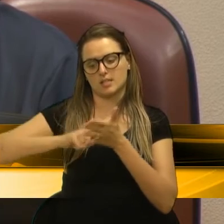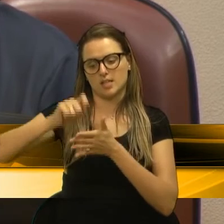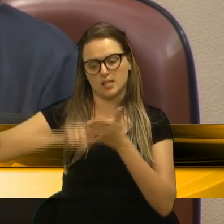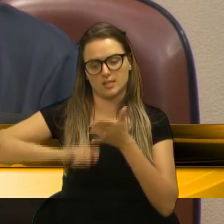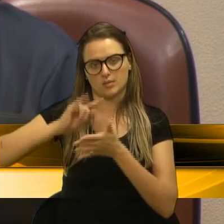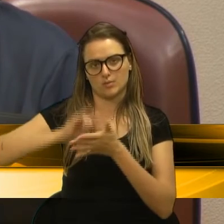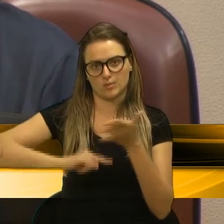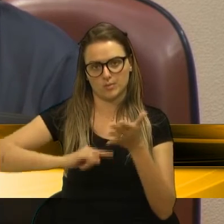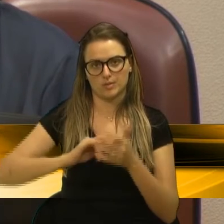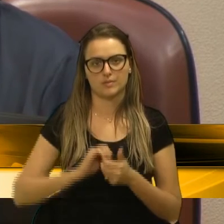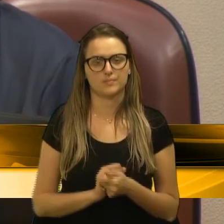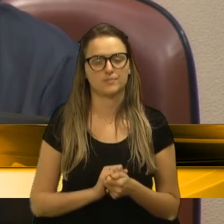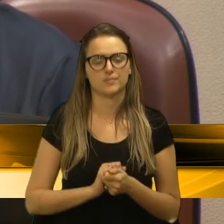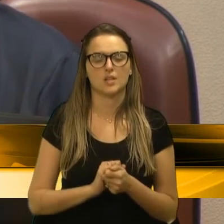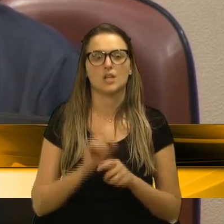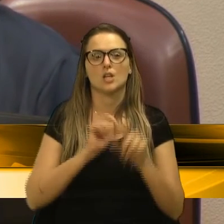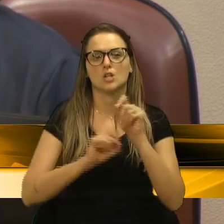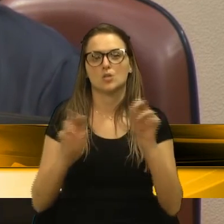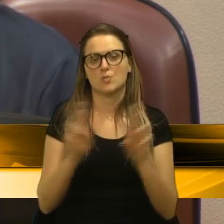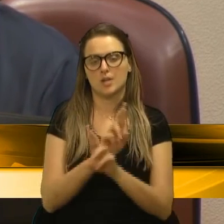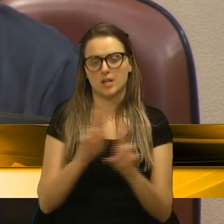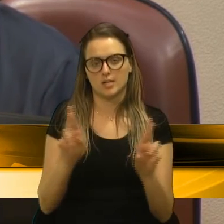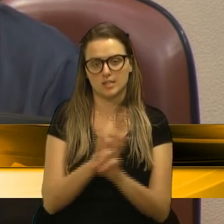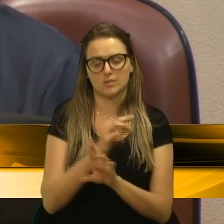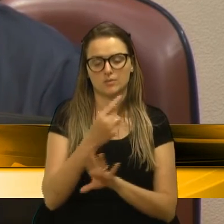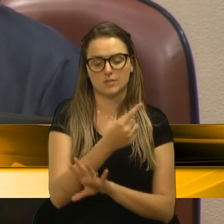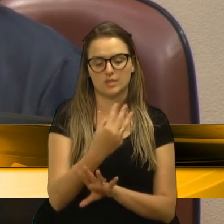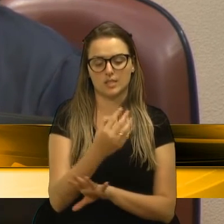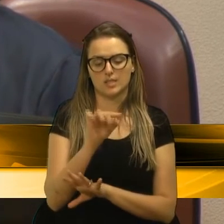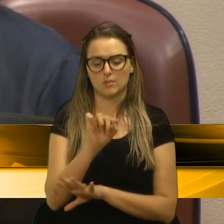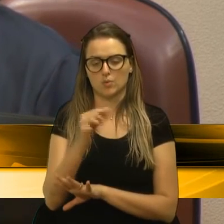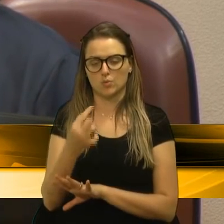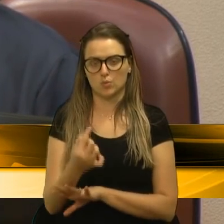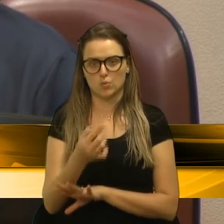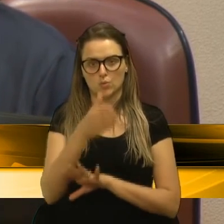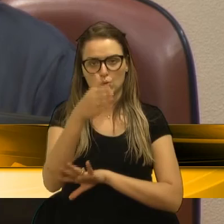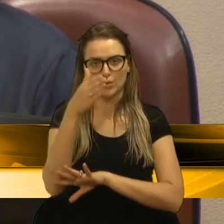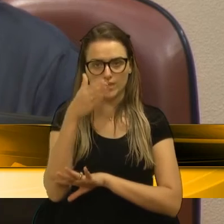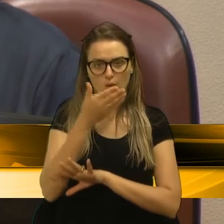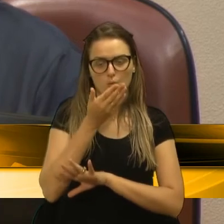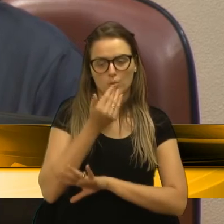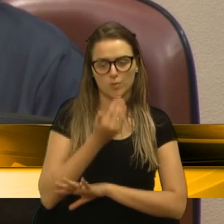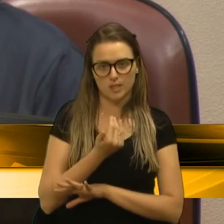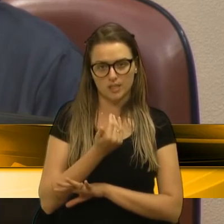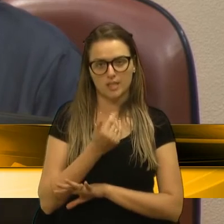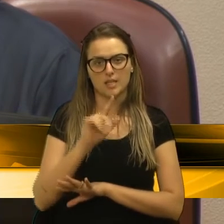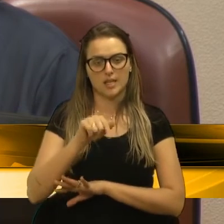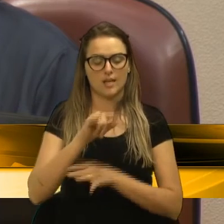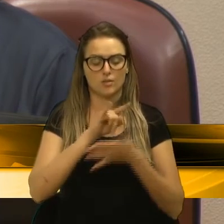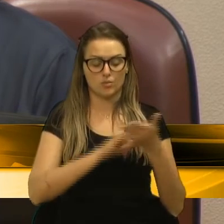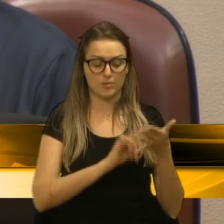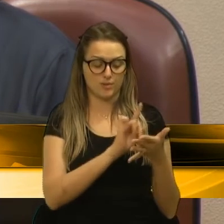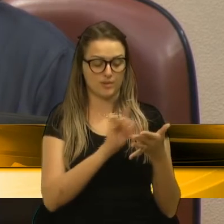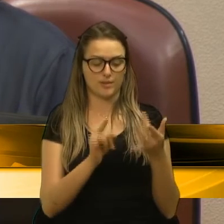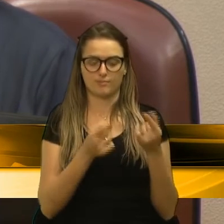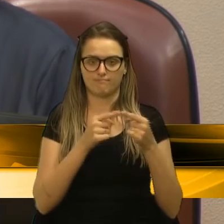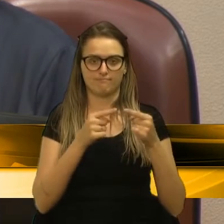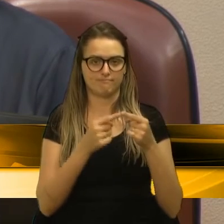certame. Em relação ao item 13.1, hospedagem, alimentação e deslocamento, argumenta ser inviável a quantificação